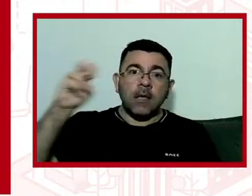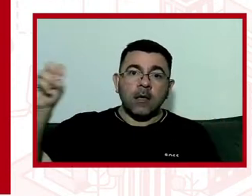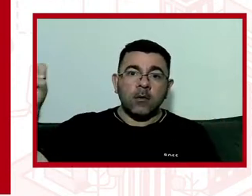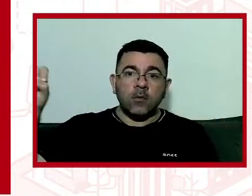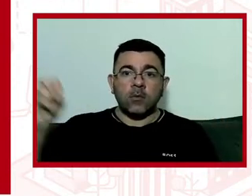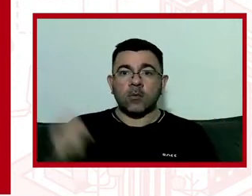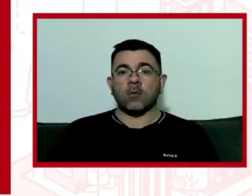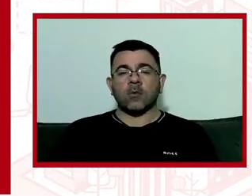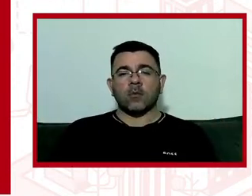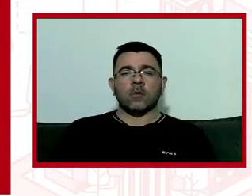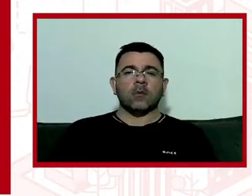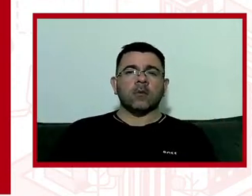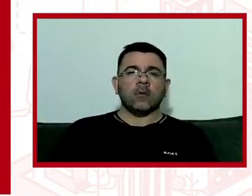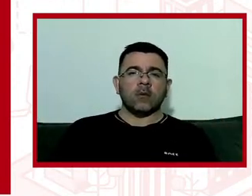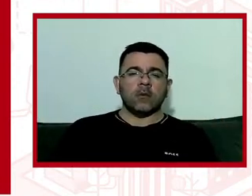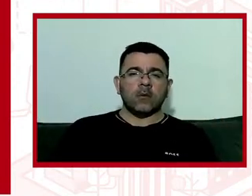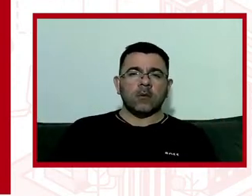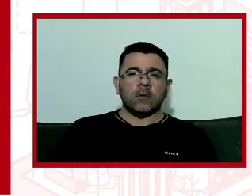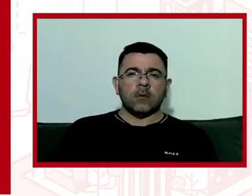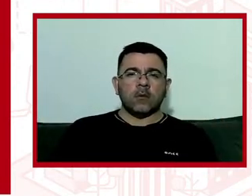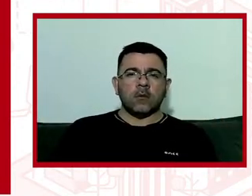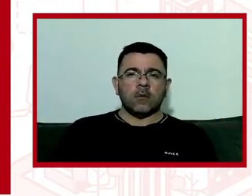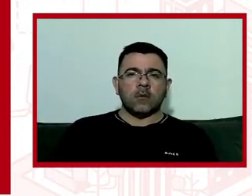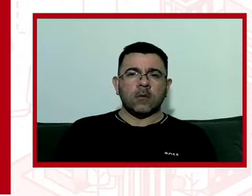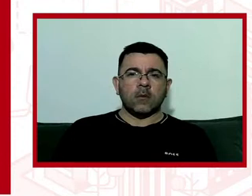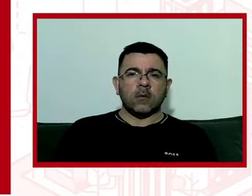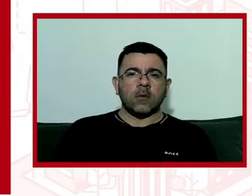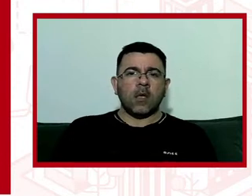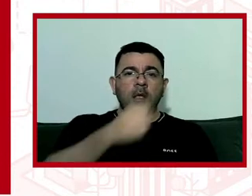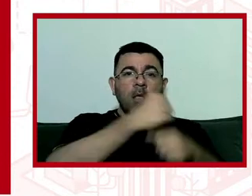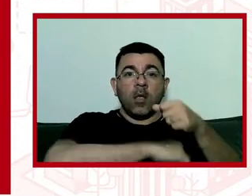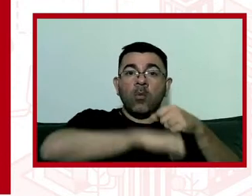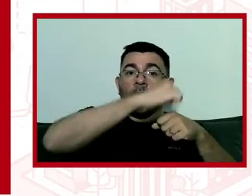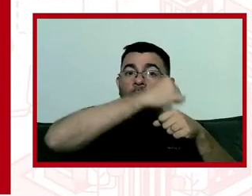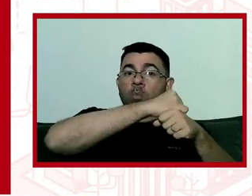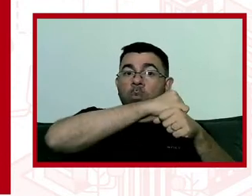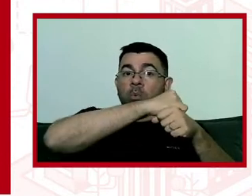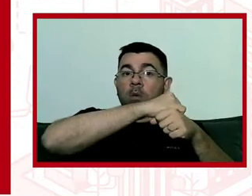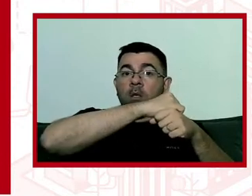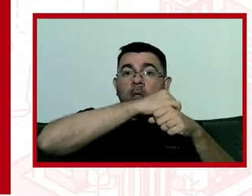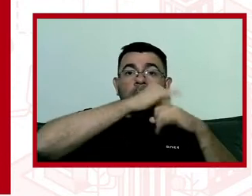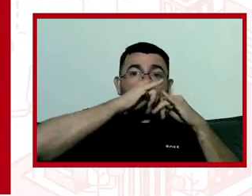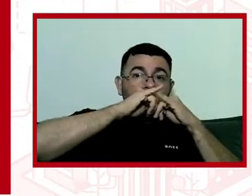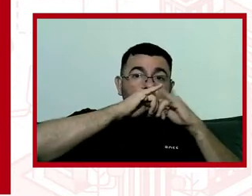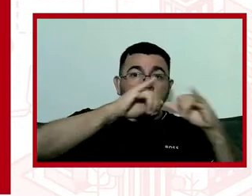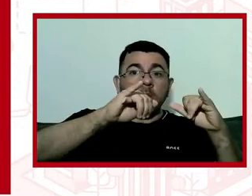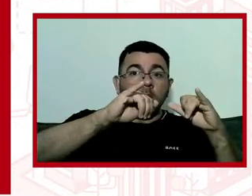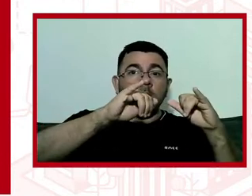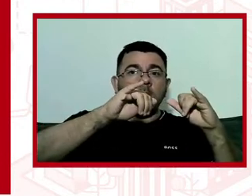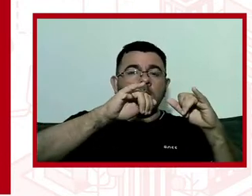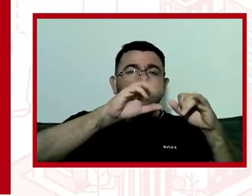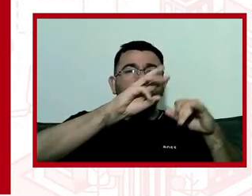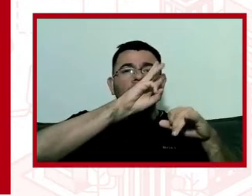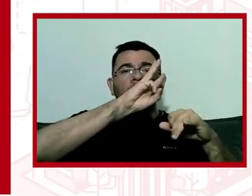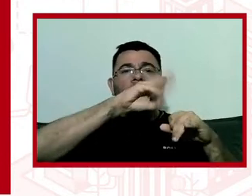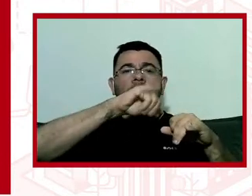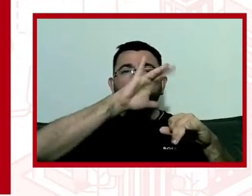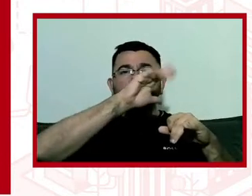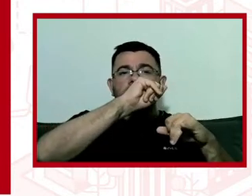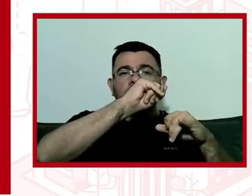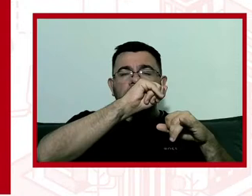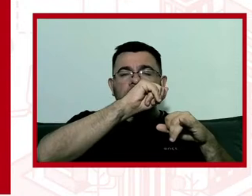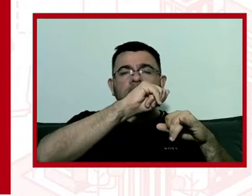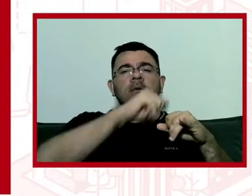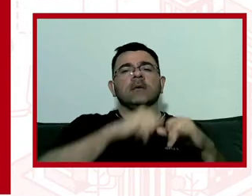300 unidades no final do ano passado e aí eu disse rapaz eu vou botar WiFi gratuito no Habitacional todo para